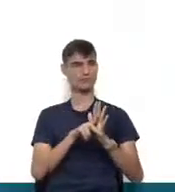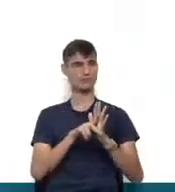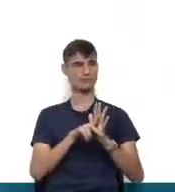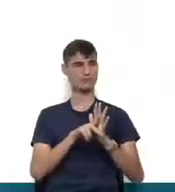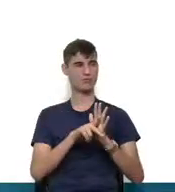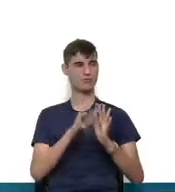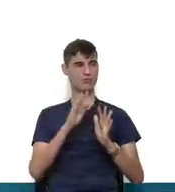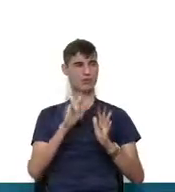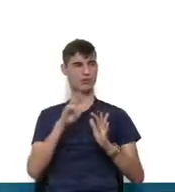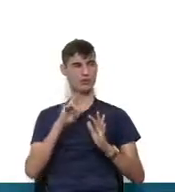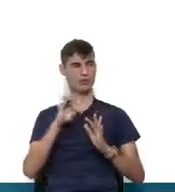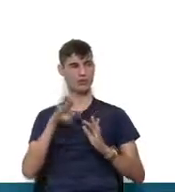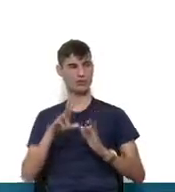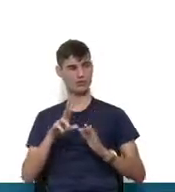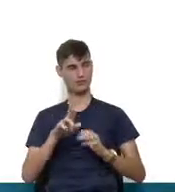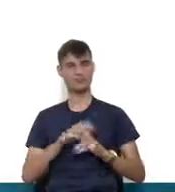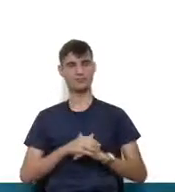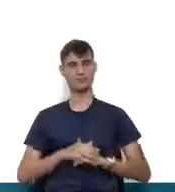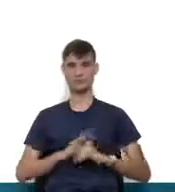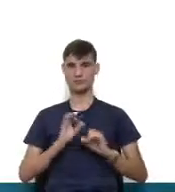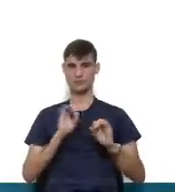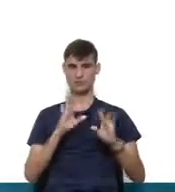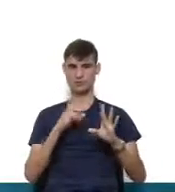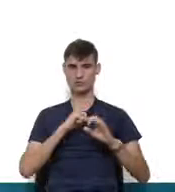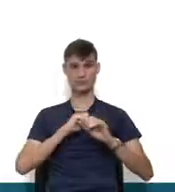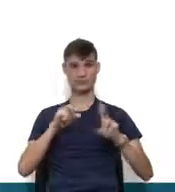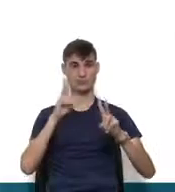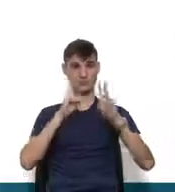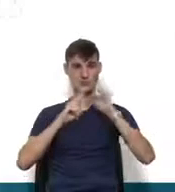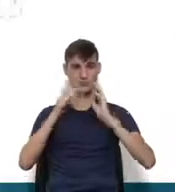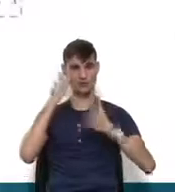de Fourier, tá? Deixando bem claro.